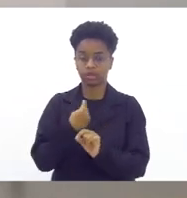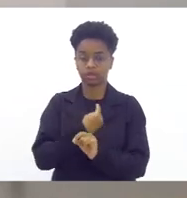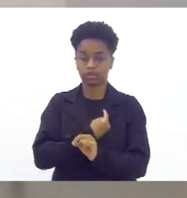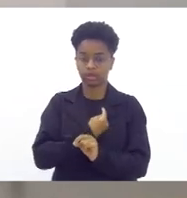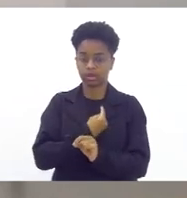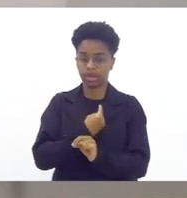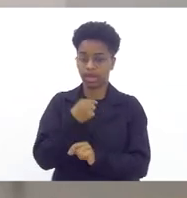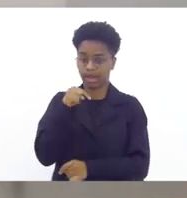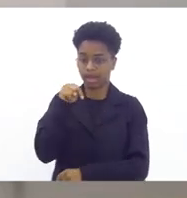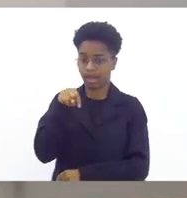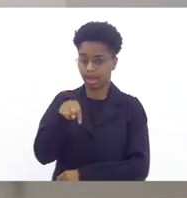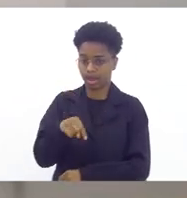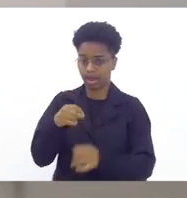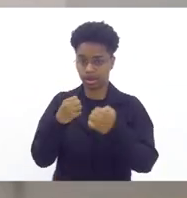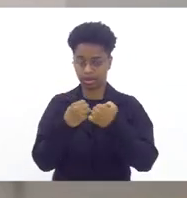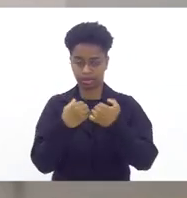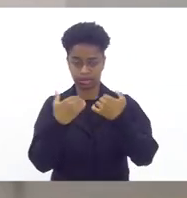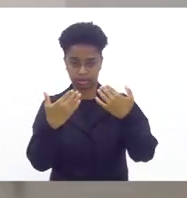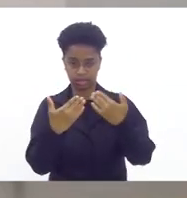audiência